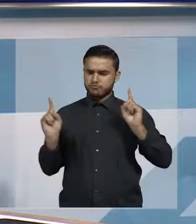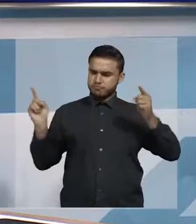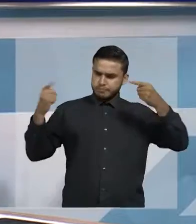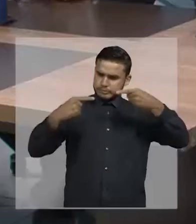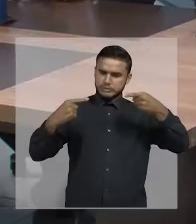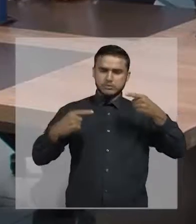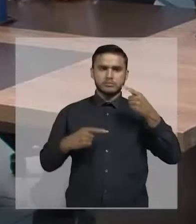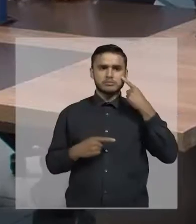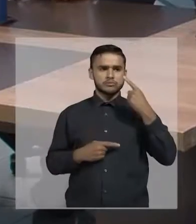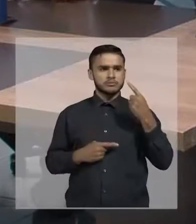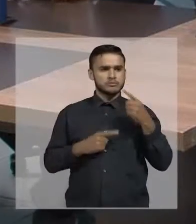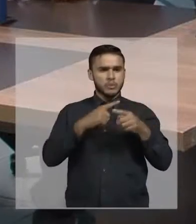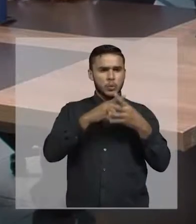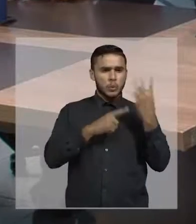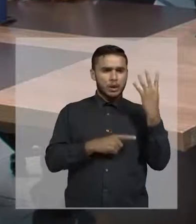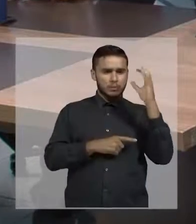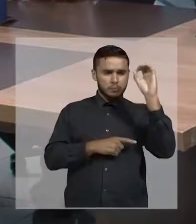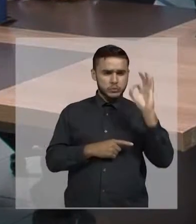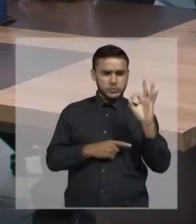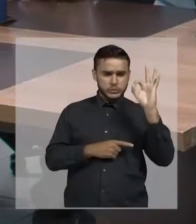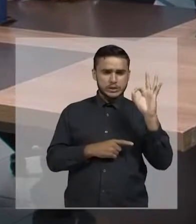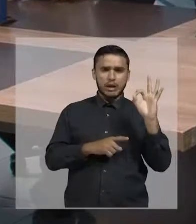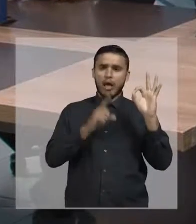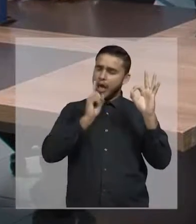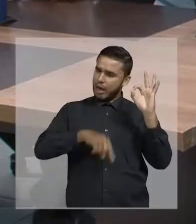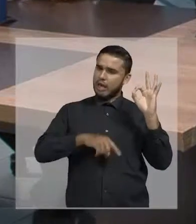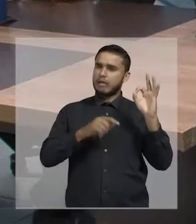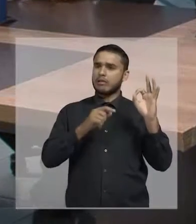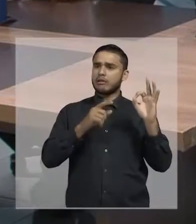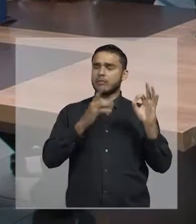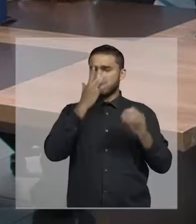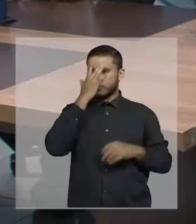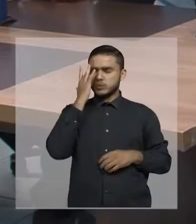46 deputados com 40